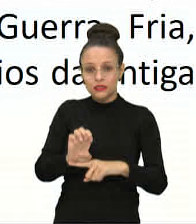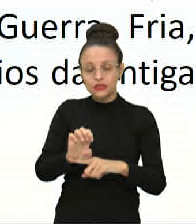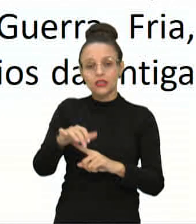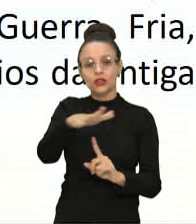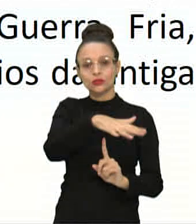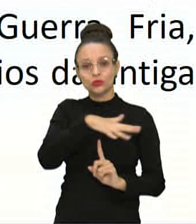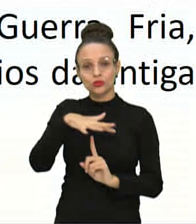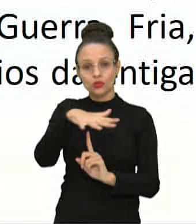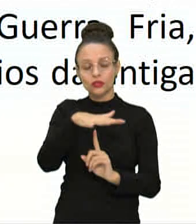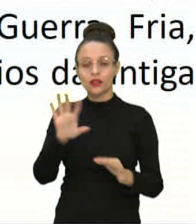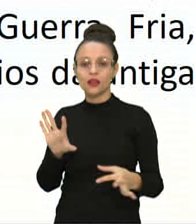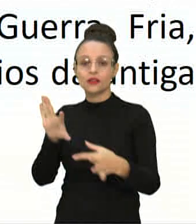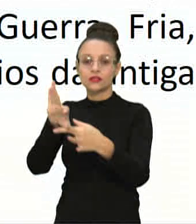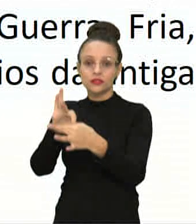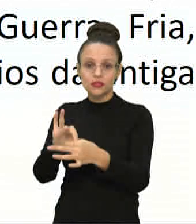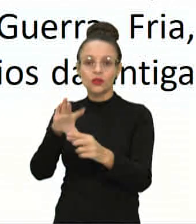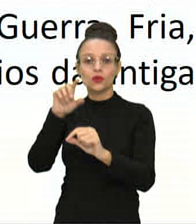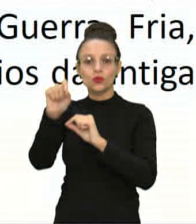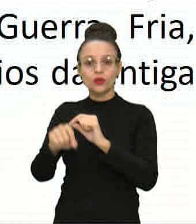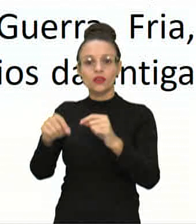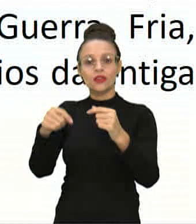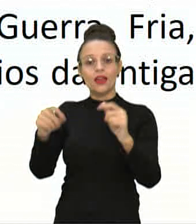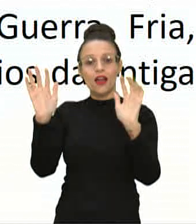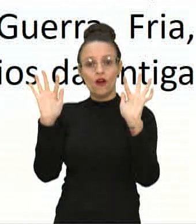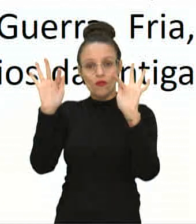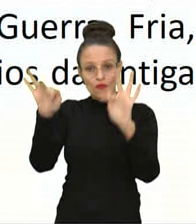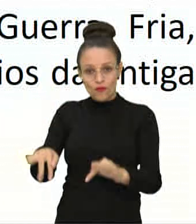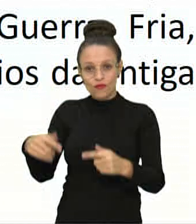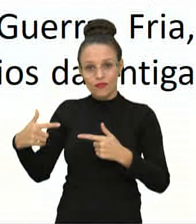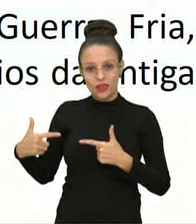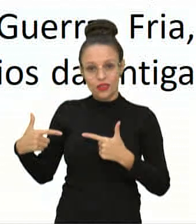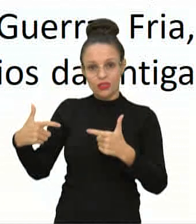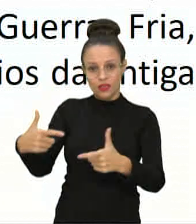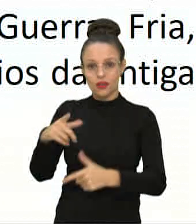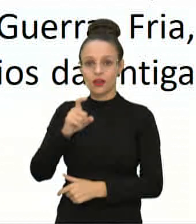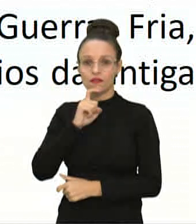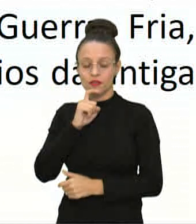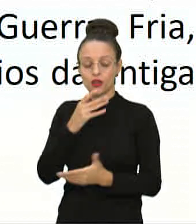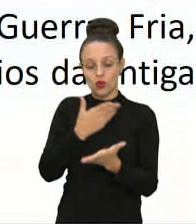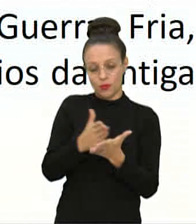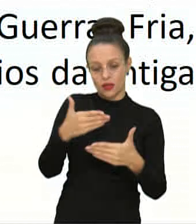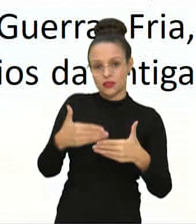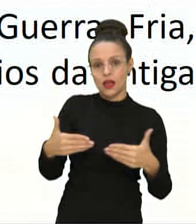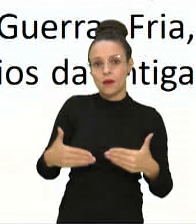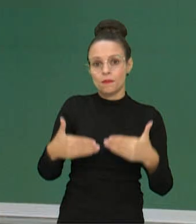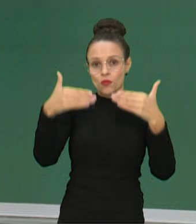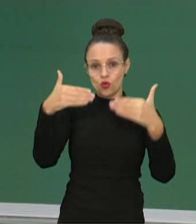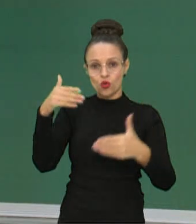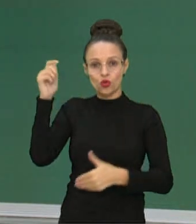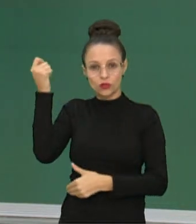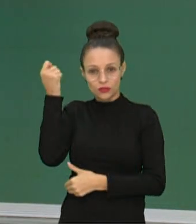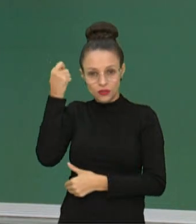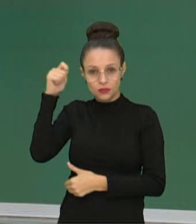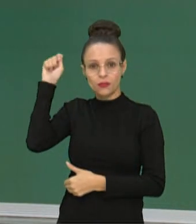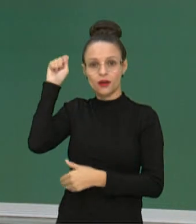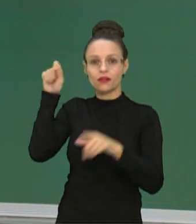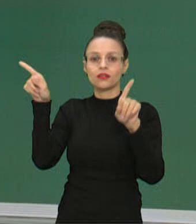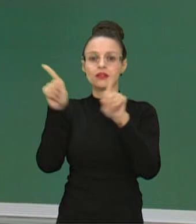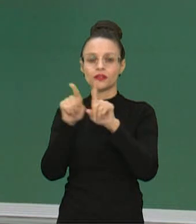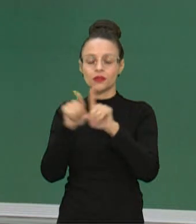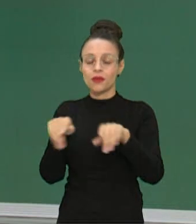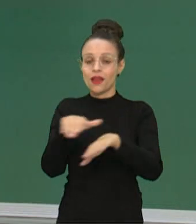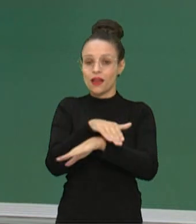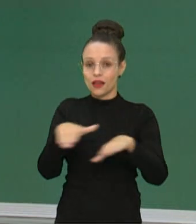socialistas. Isso está associado ao fim da Guerra Fria, que começa com o Muro de Berlim, depois acaba a União das